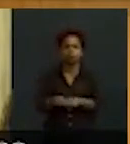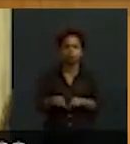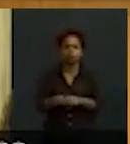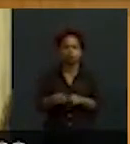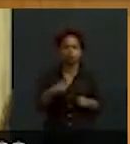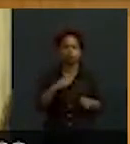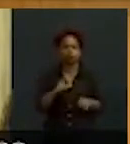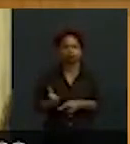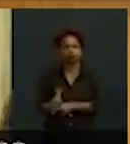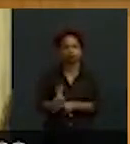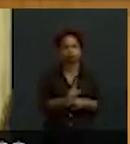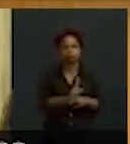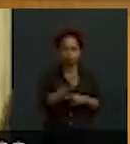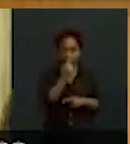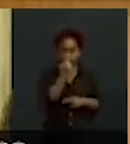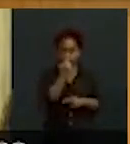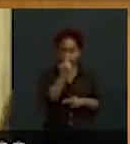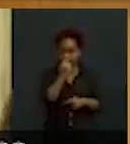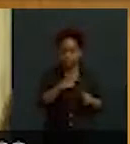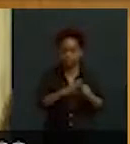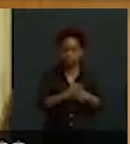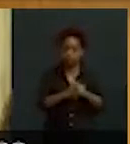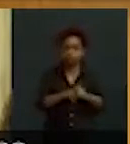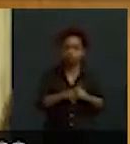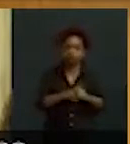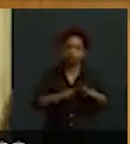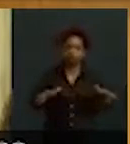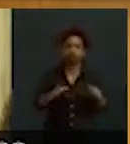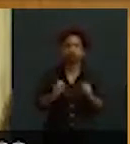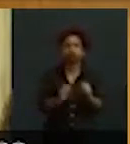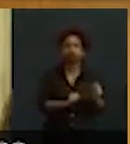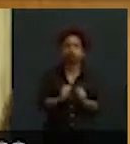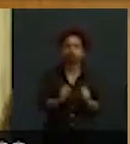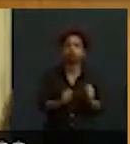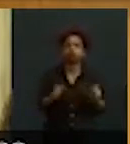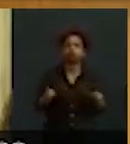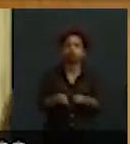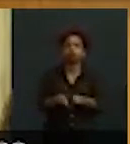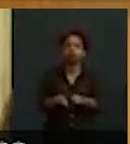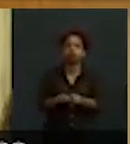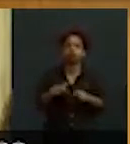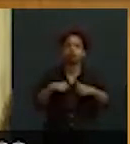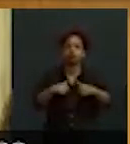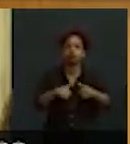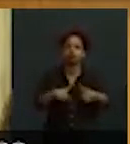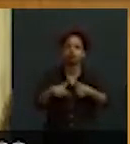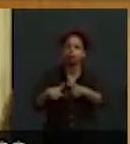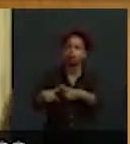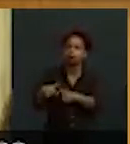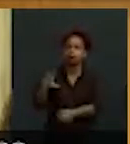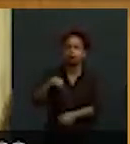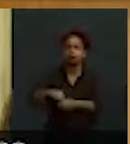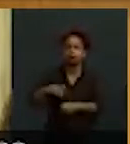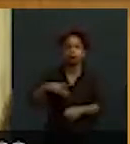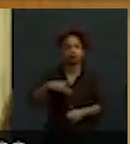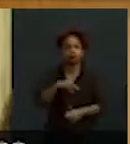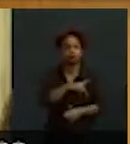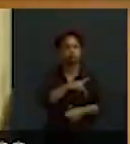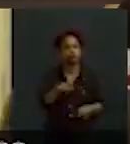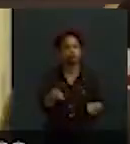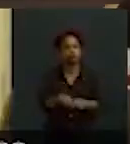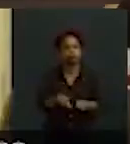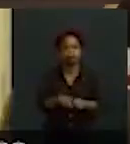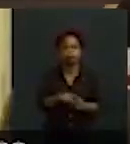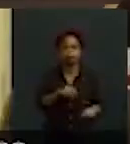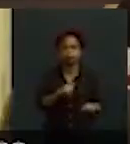epidemiológico, com o objetivo de assegurar a continuidade das funções ministeriais e o